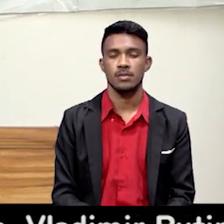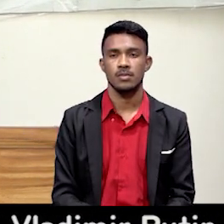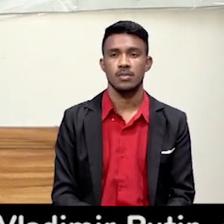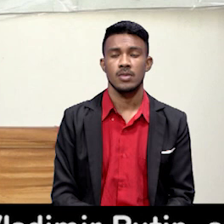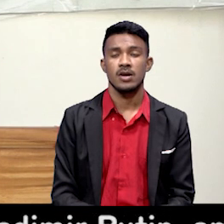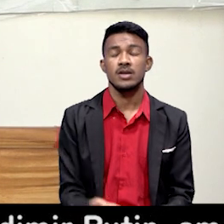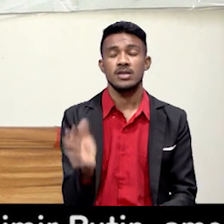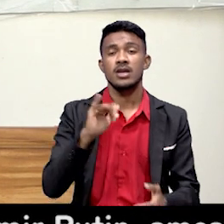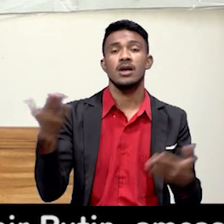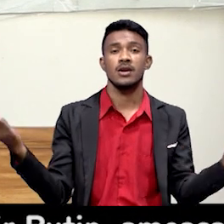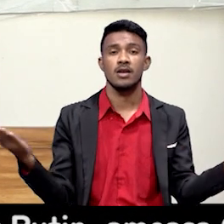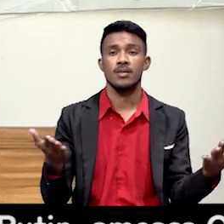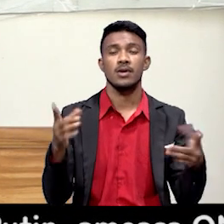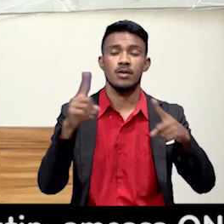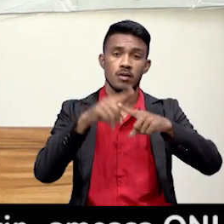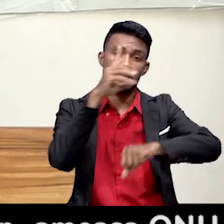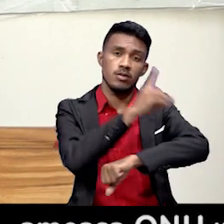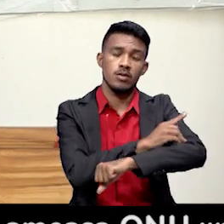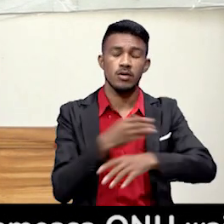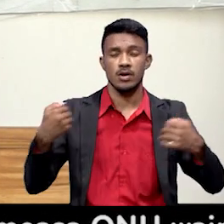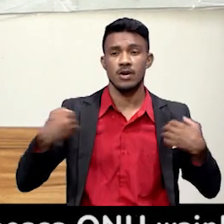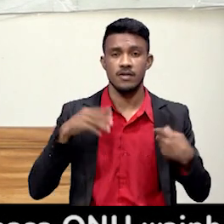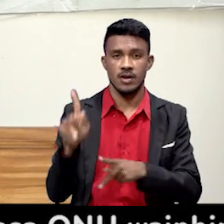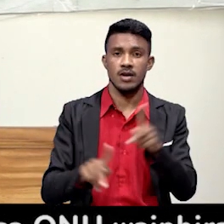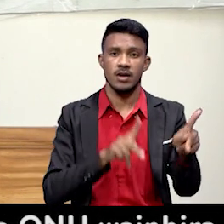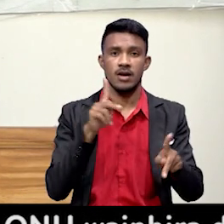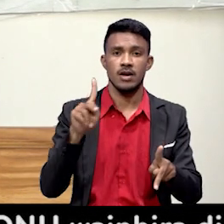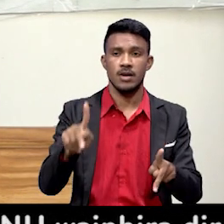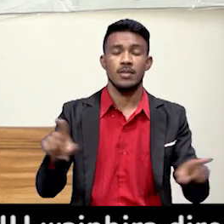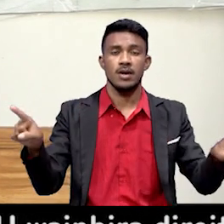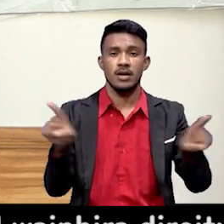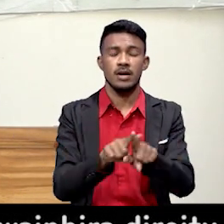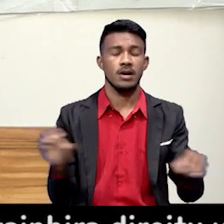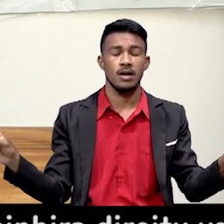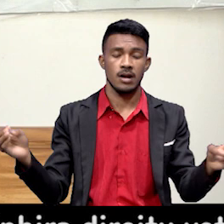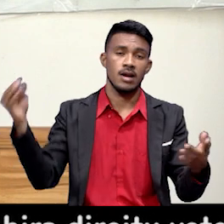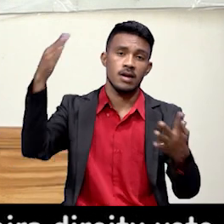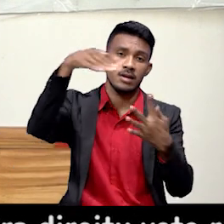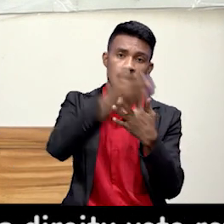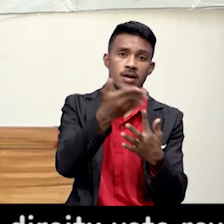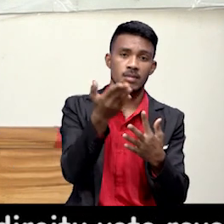criticismo sir na be o hen loro mo se sociedade ne ne ne ne superficia la tama ye substancia la